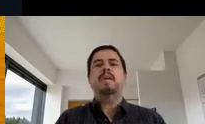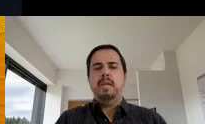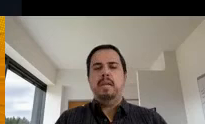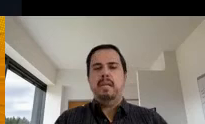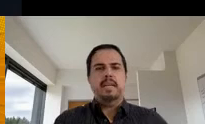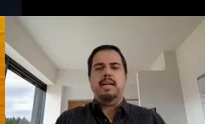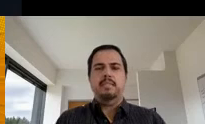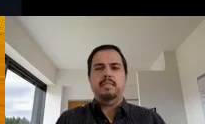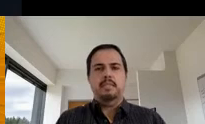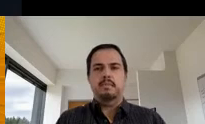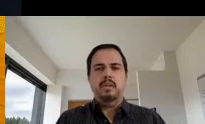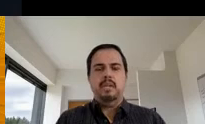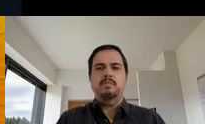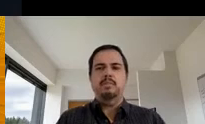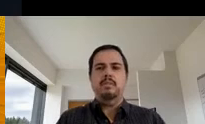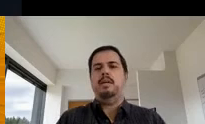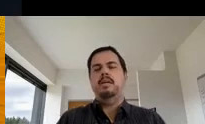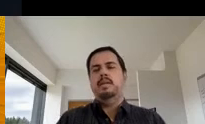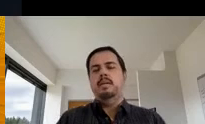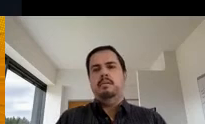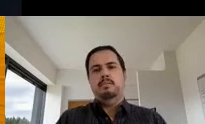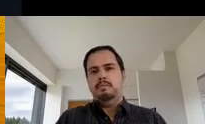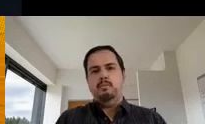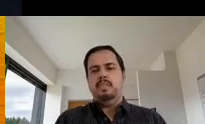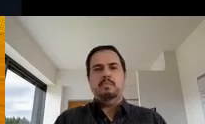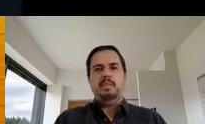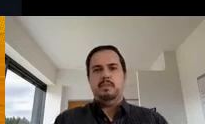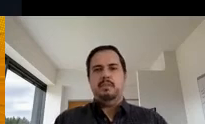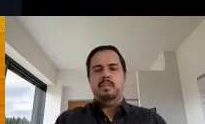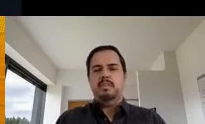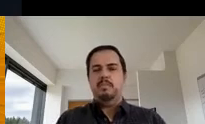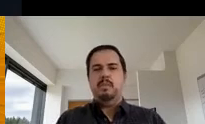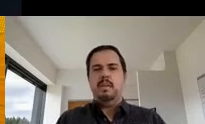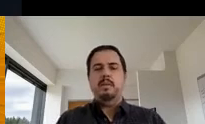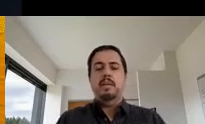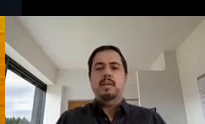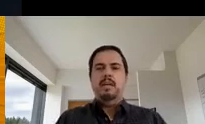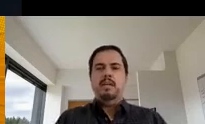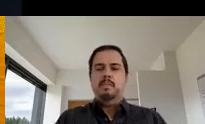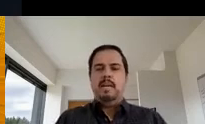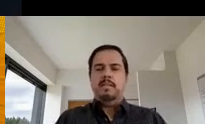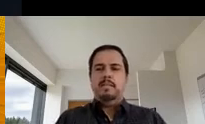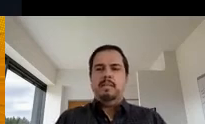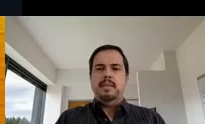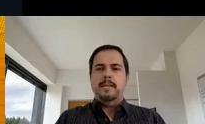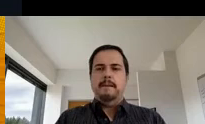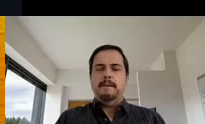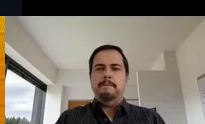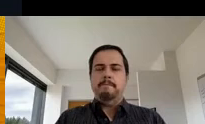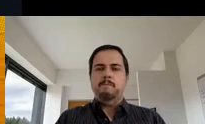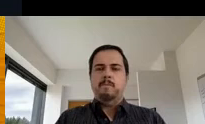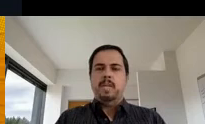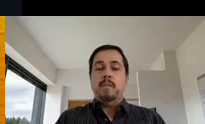Coisa de salão de beleza em casa, as mulheres devem usar, o homem também, se quiser usar, sem problema. O que